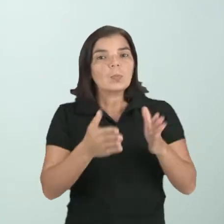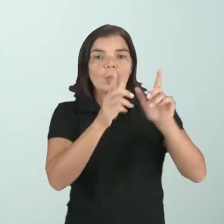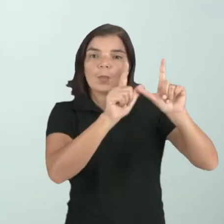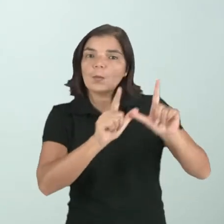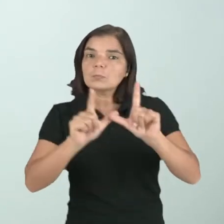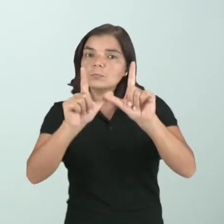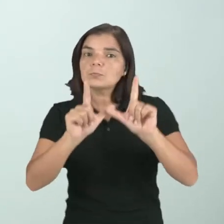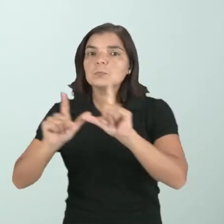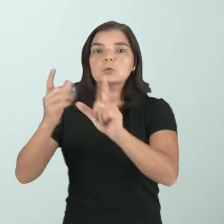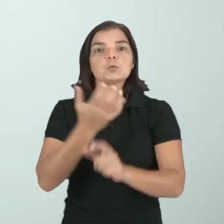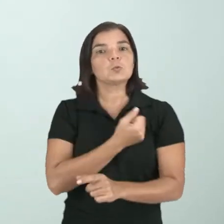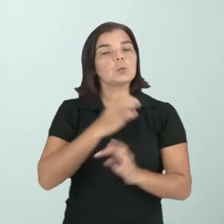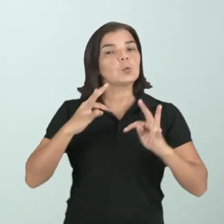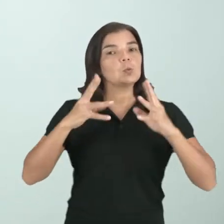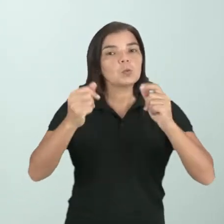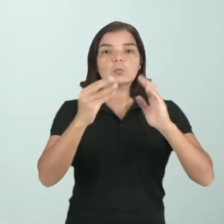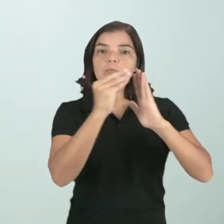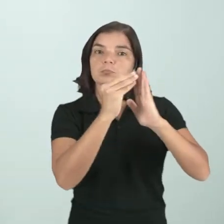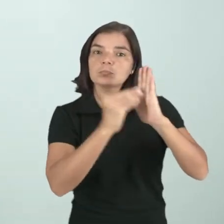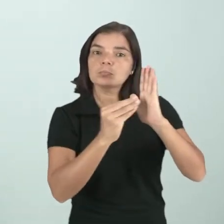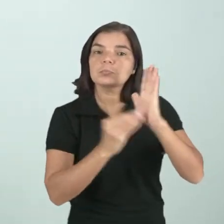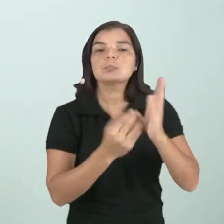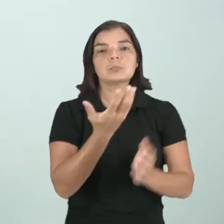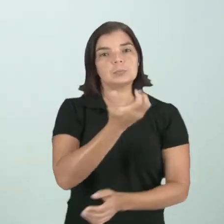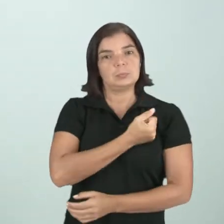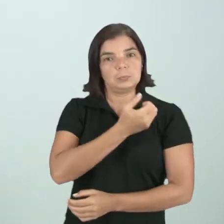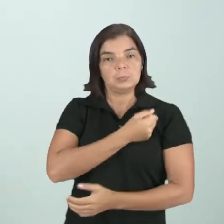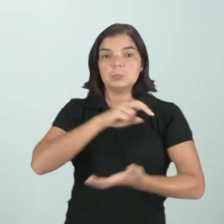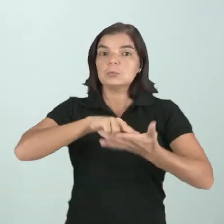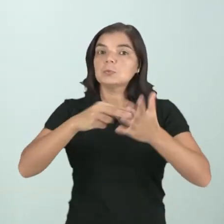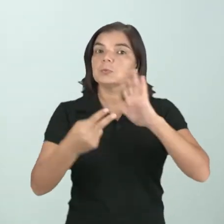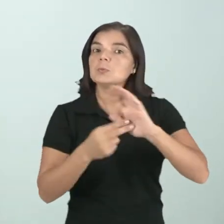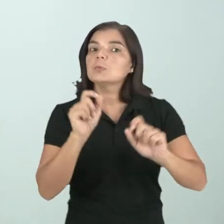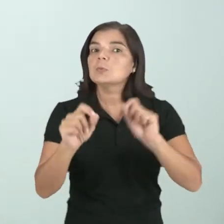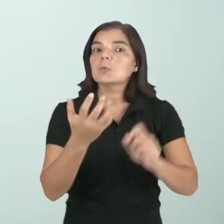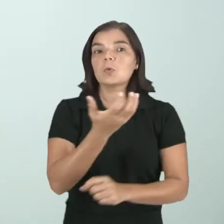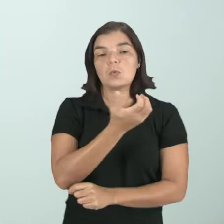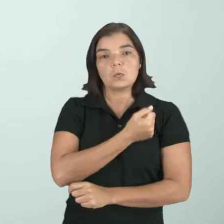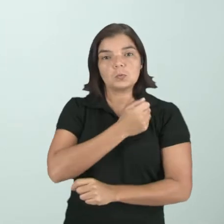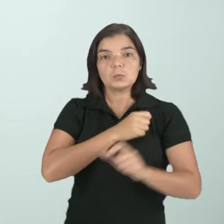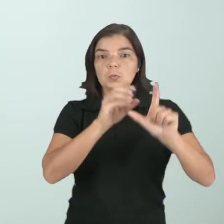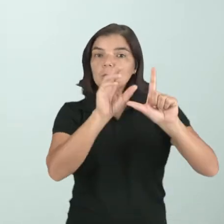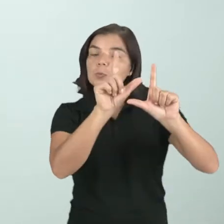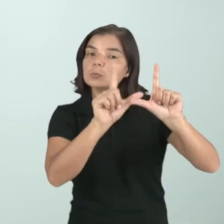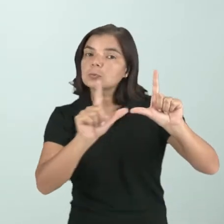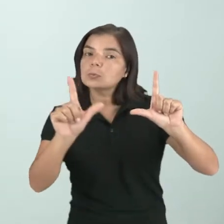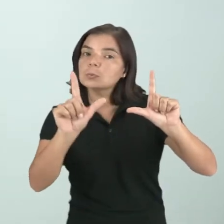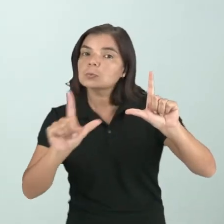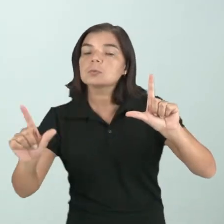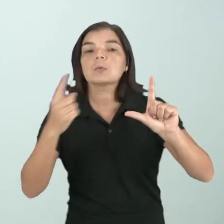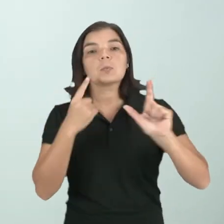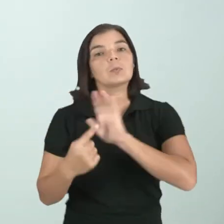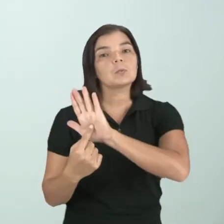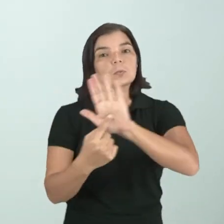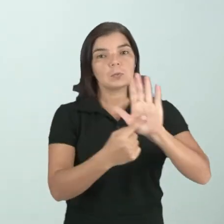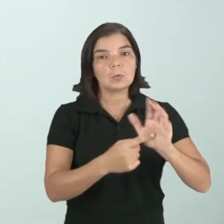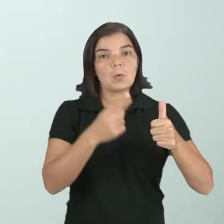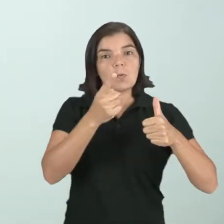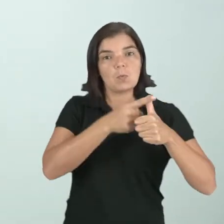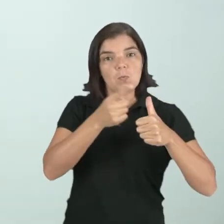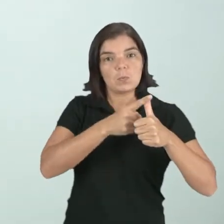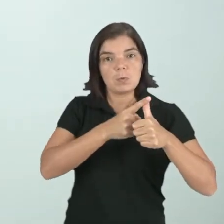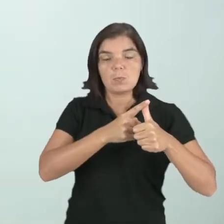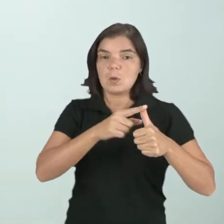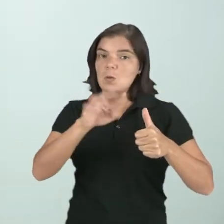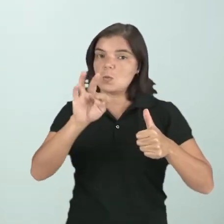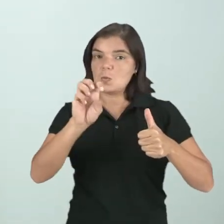sequência numérica toda a lista ordenada de números, isto é, os números dessa lista podem ser identificados como primeiro termo,